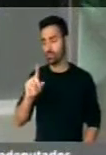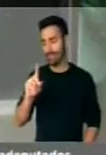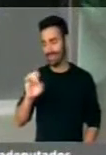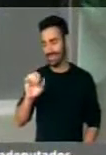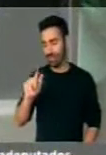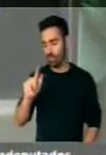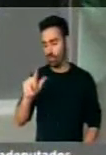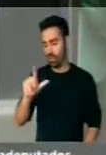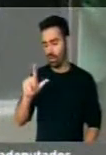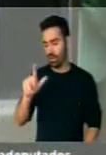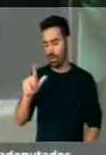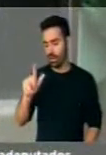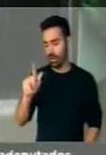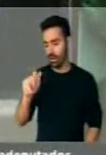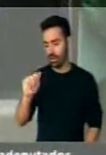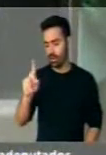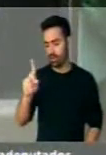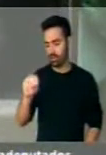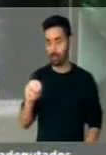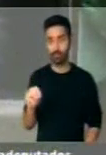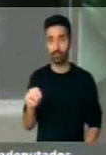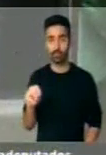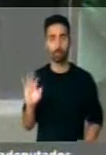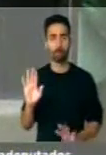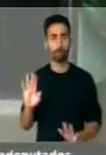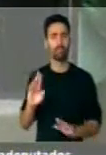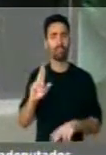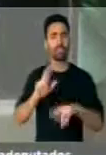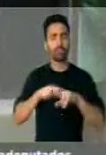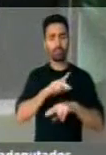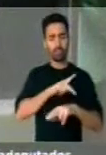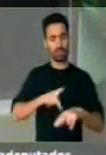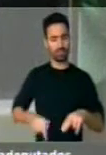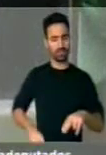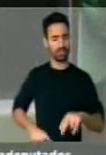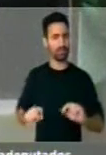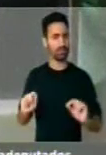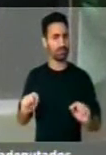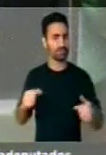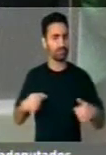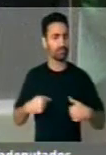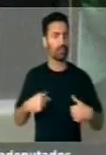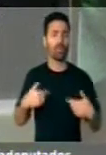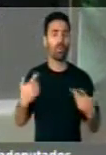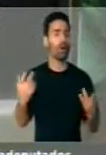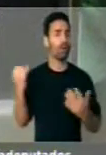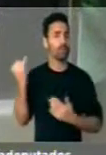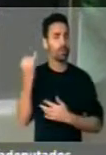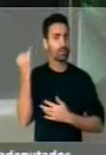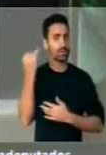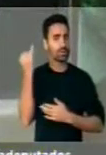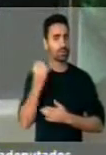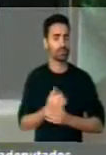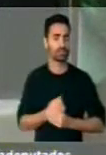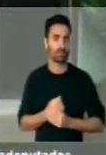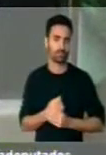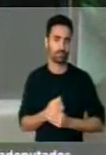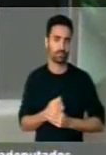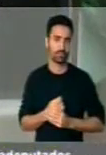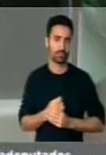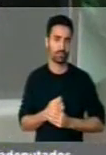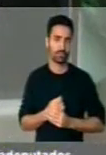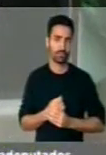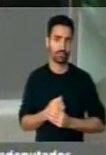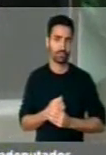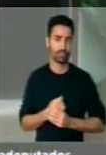colegas deputados, quanto vale a presidência da Câmara dos Deputados? Talvez muito mais do que está sendo gasto